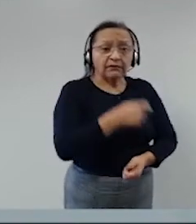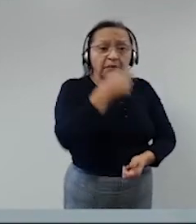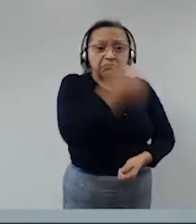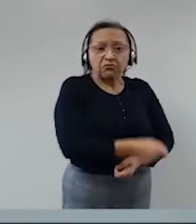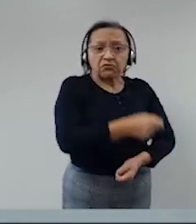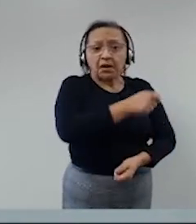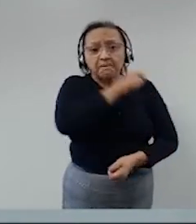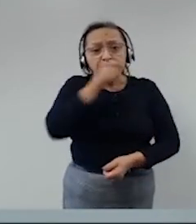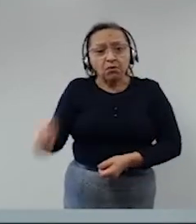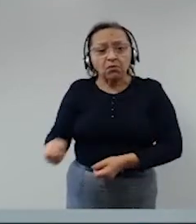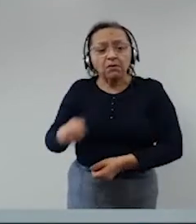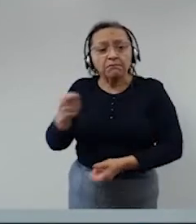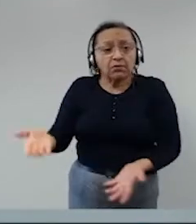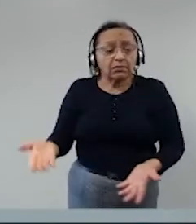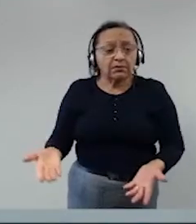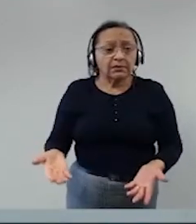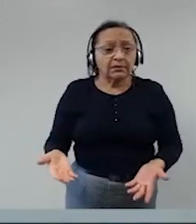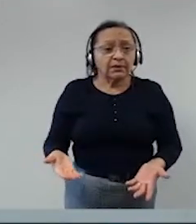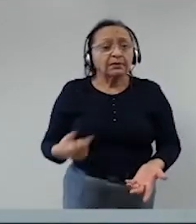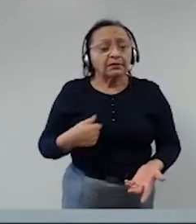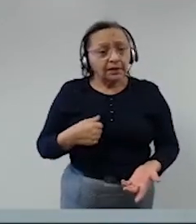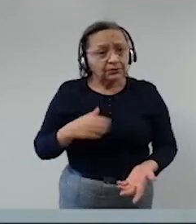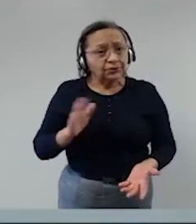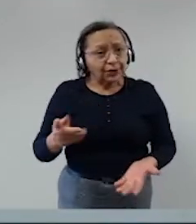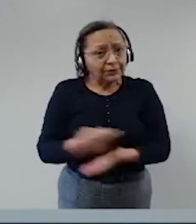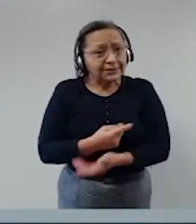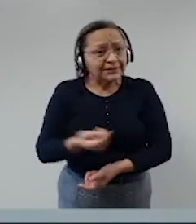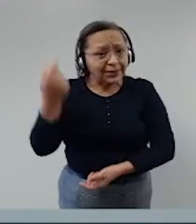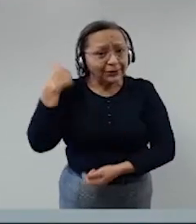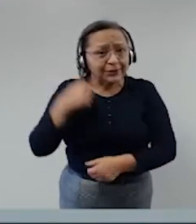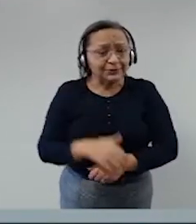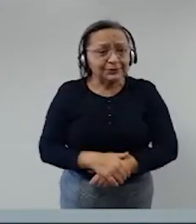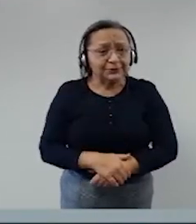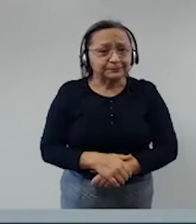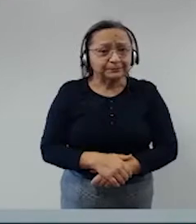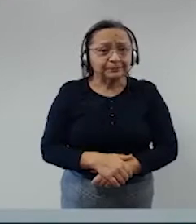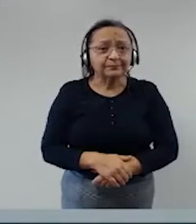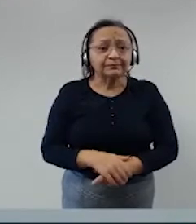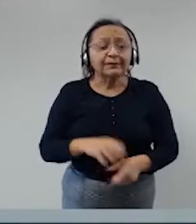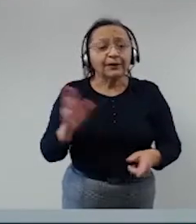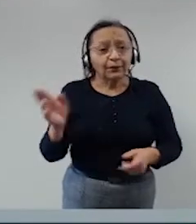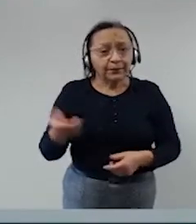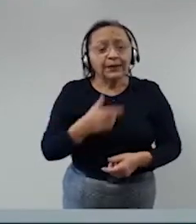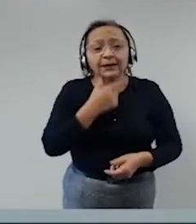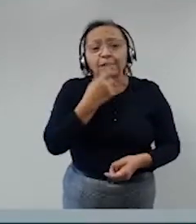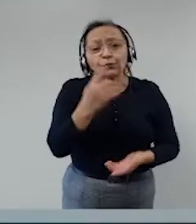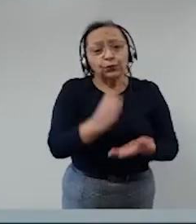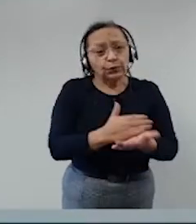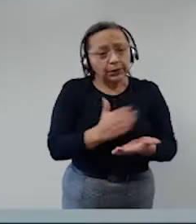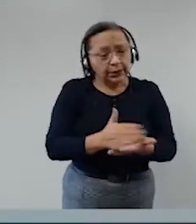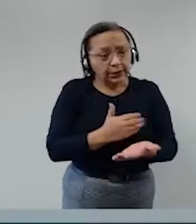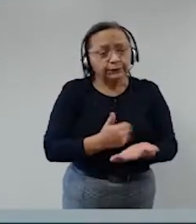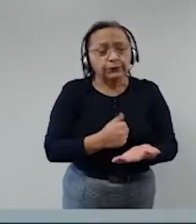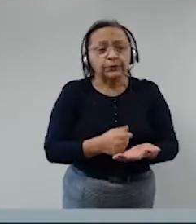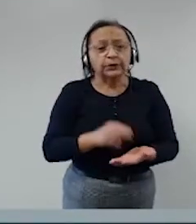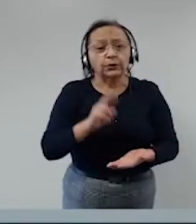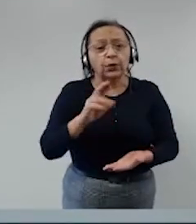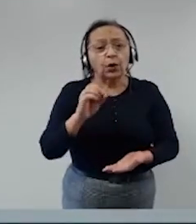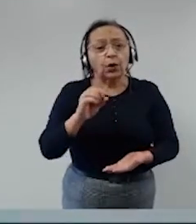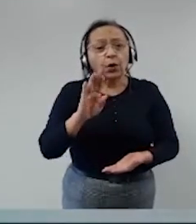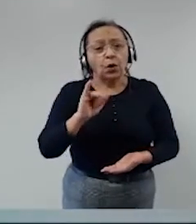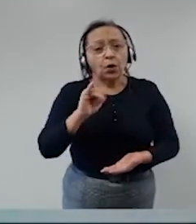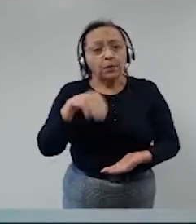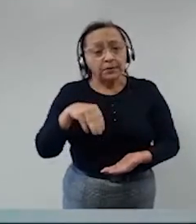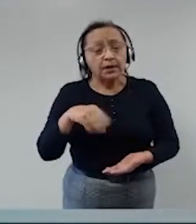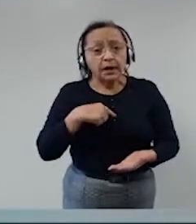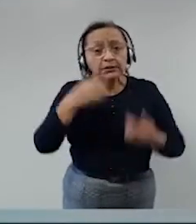laissez-passer, experimentou essa situação de exploração do homem pelo homem. Não é? Hobbes, no livro Leviatã, ele trata desse assunto